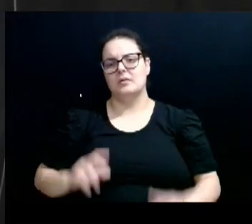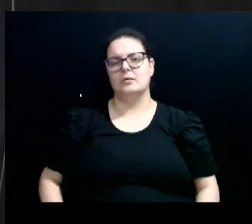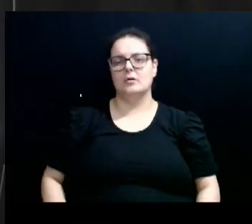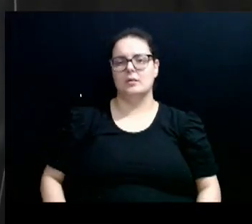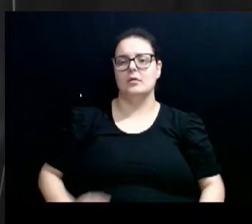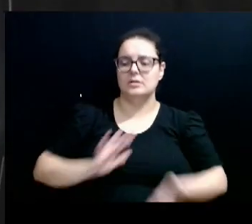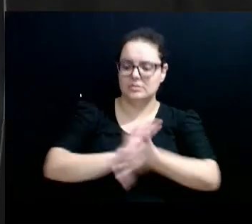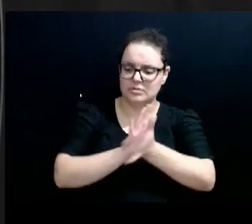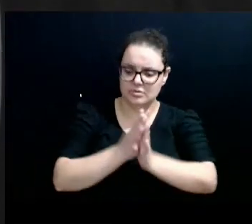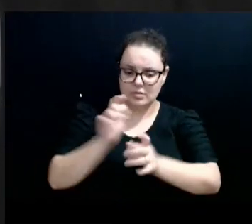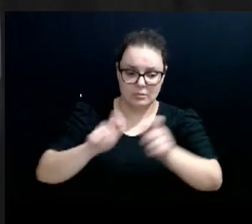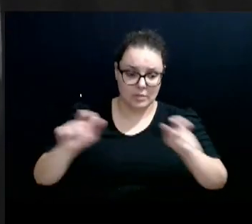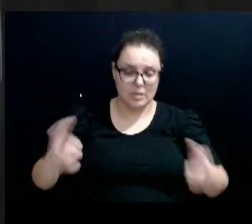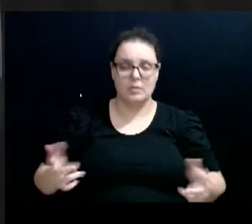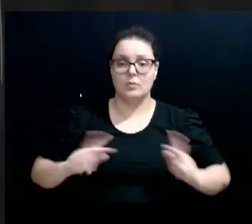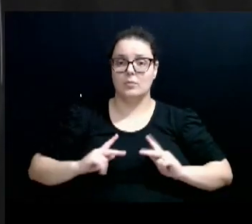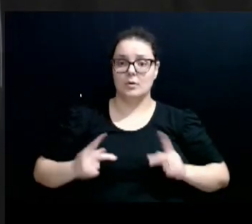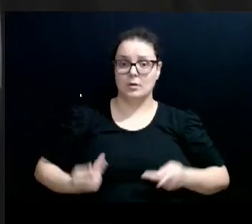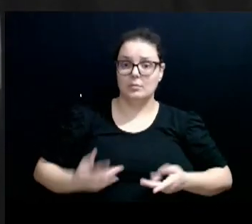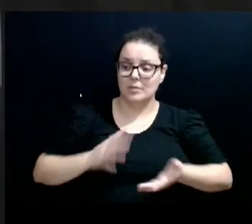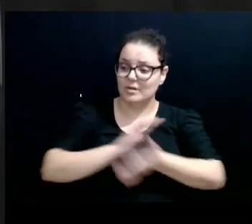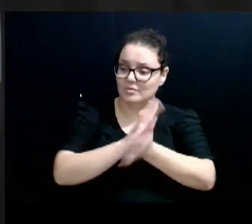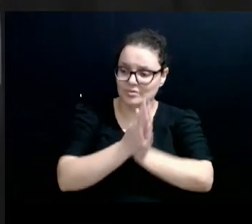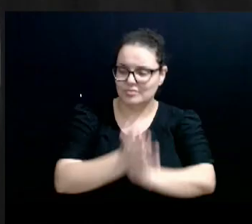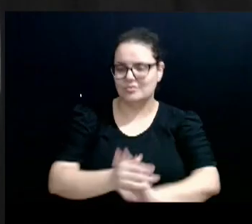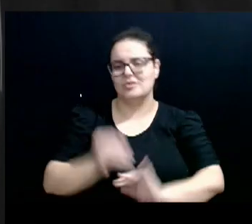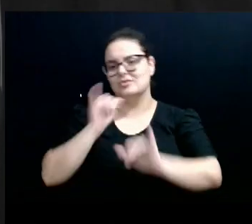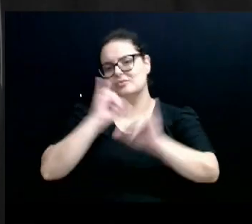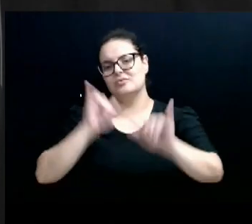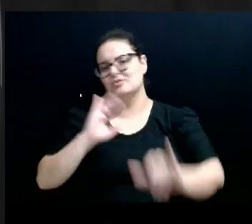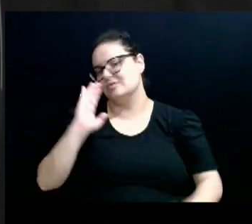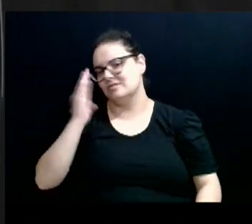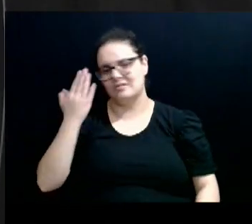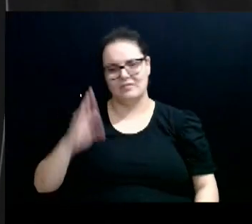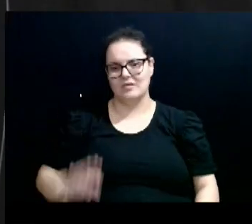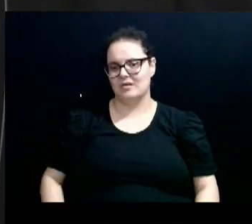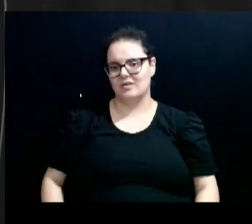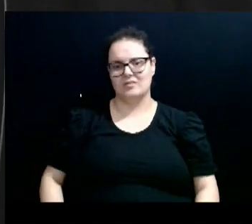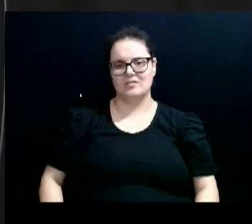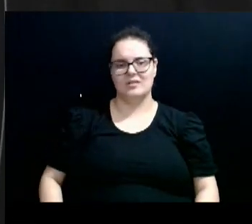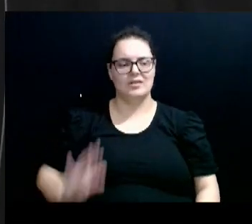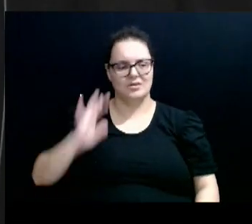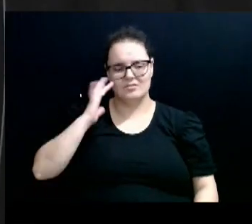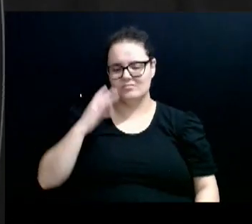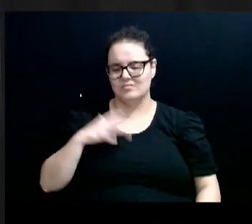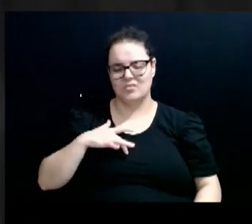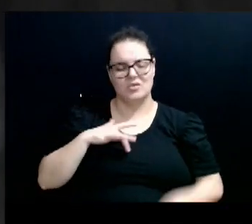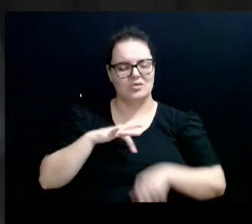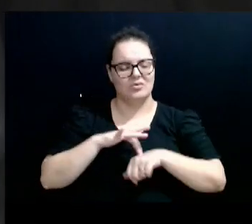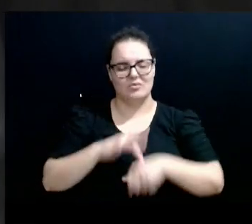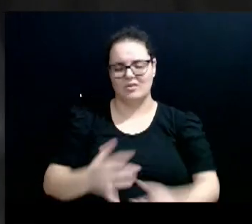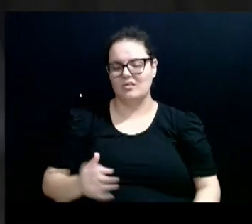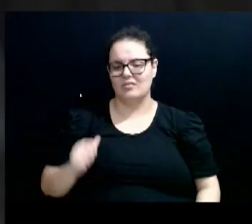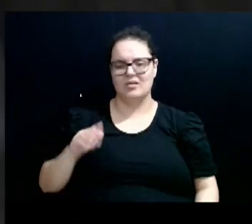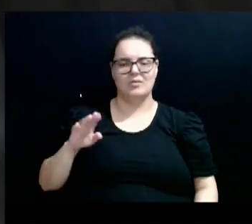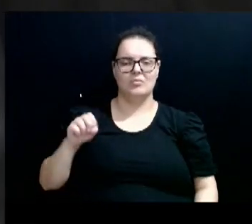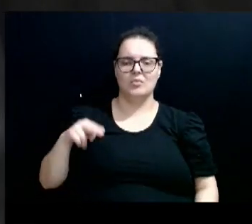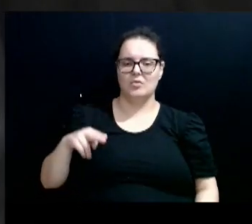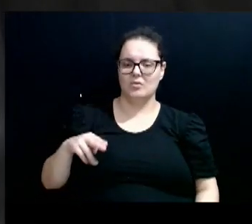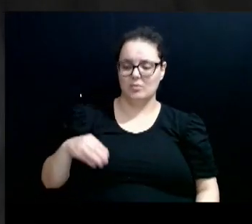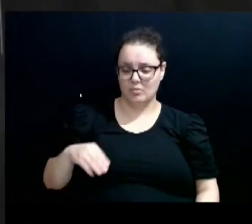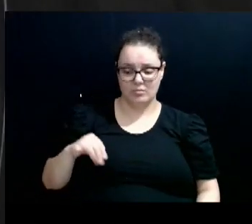o ser humano. Eu acho muito cruel, muito triste, muito abominável construir uma notícia